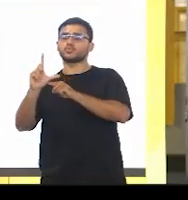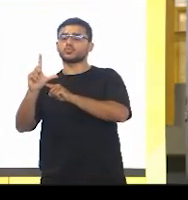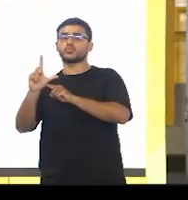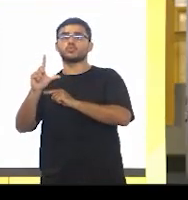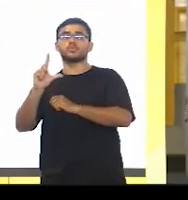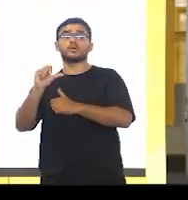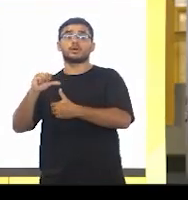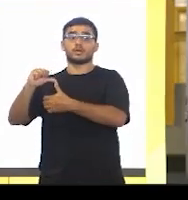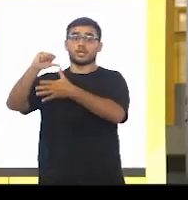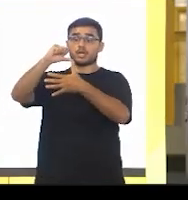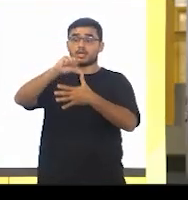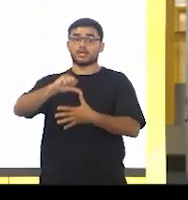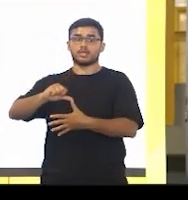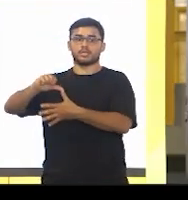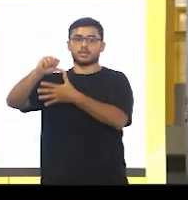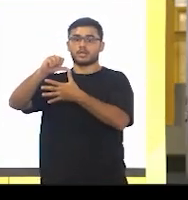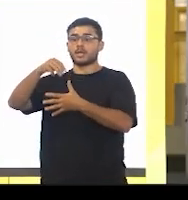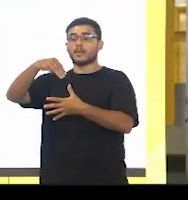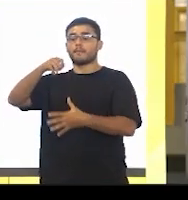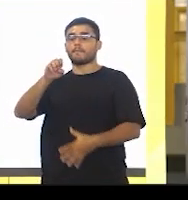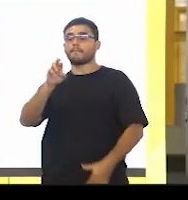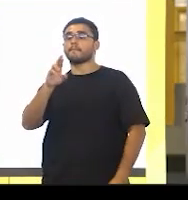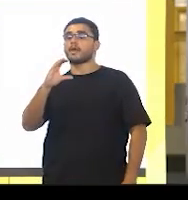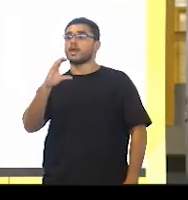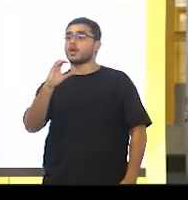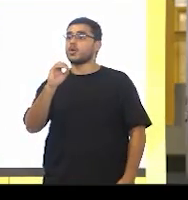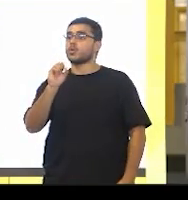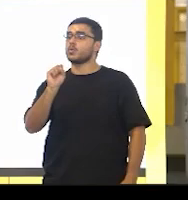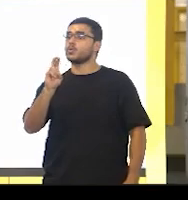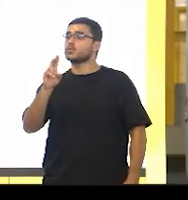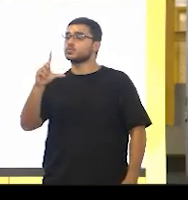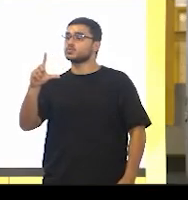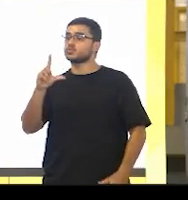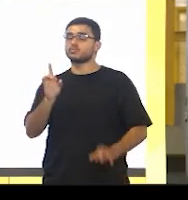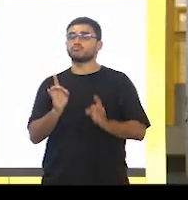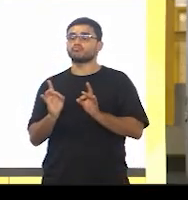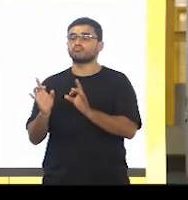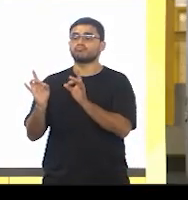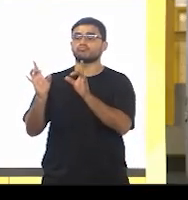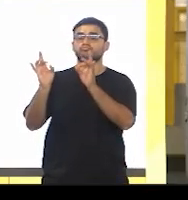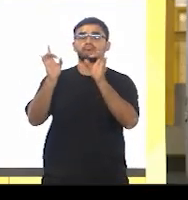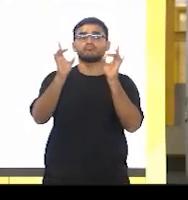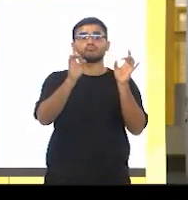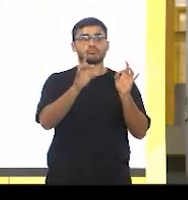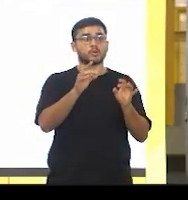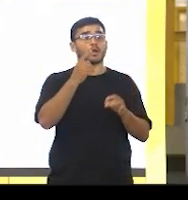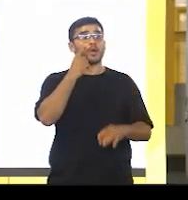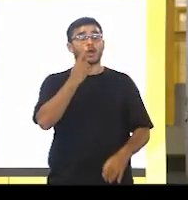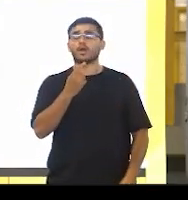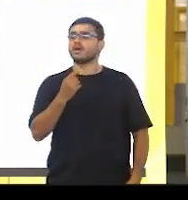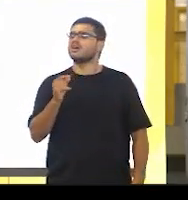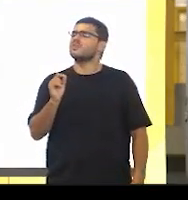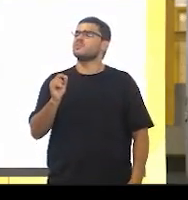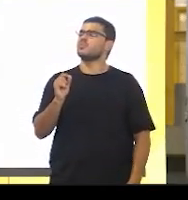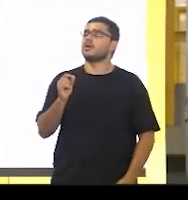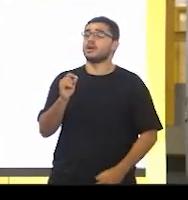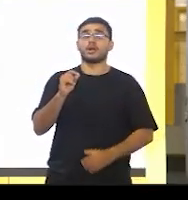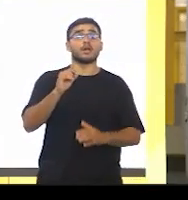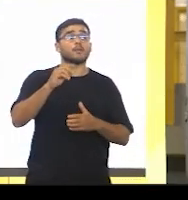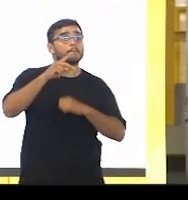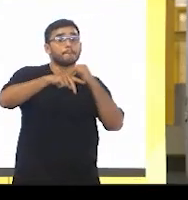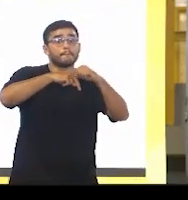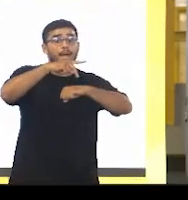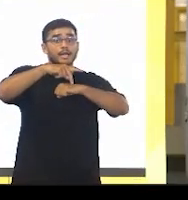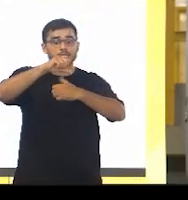é um mercado comum ainda. GG, que dica é essa, hein? Vamos lá? Mercado comum